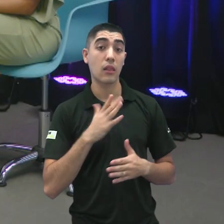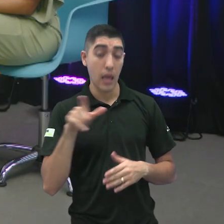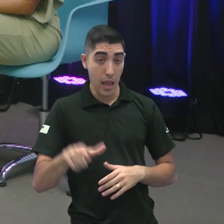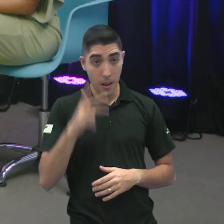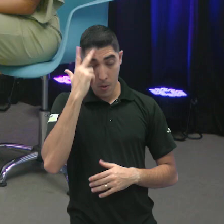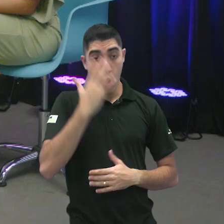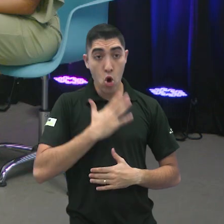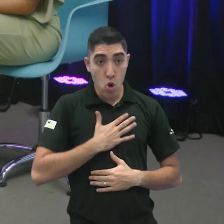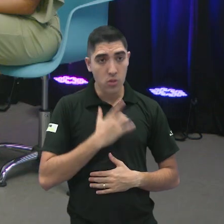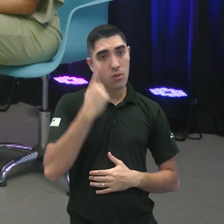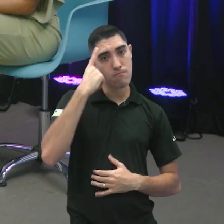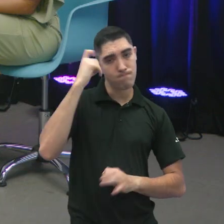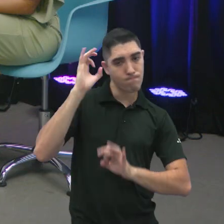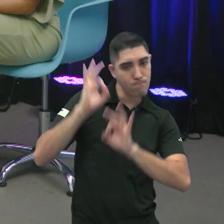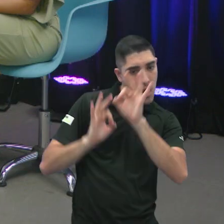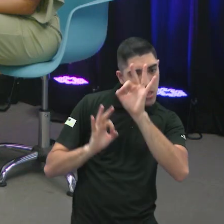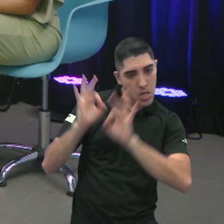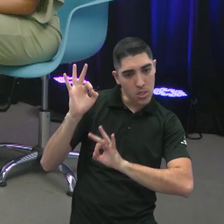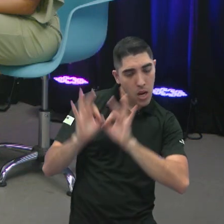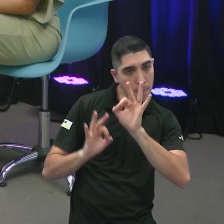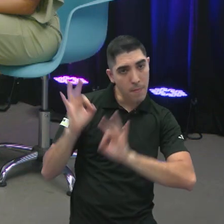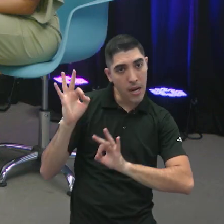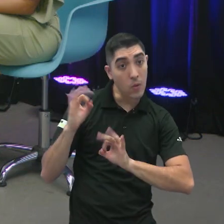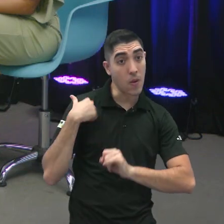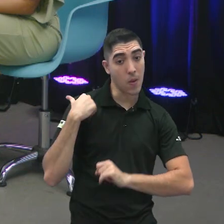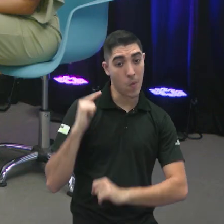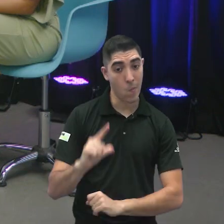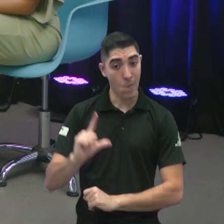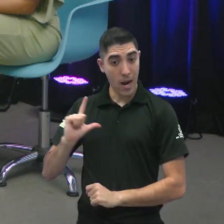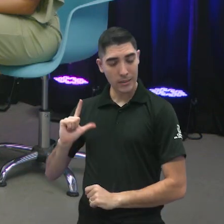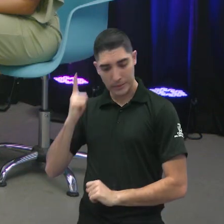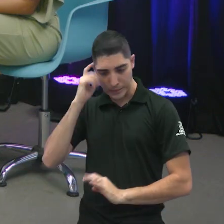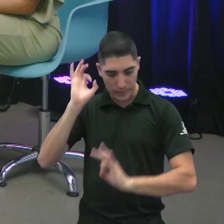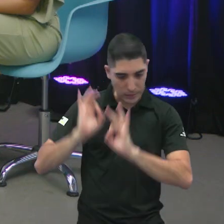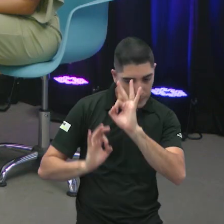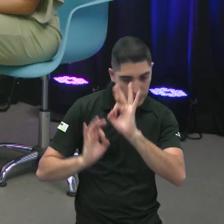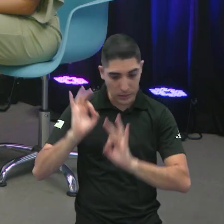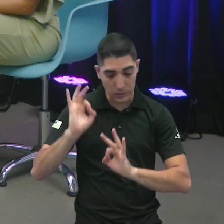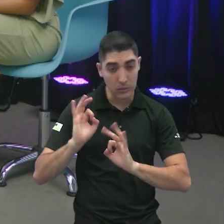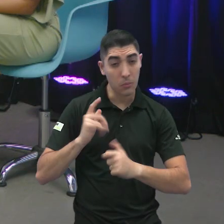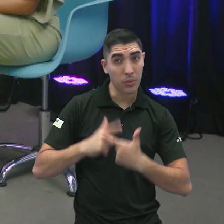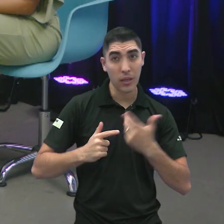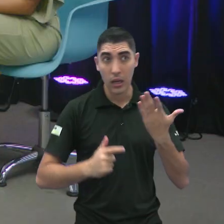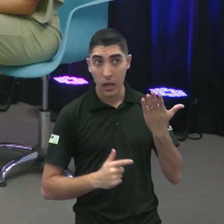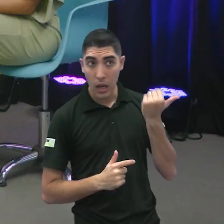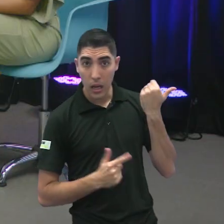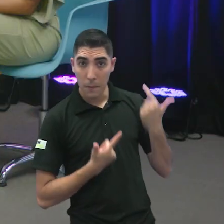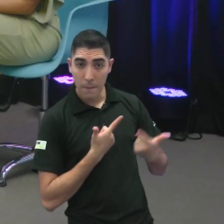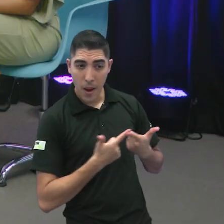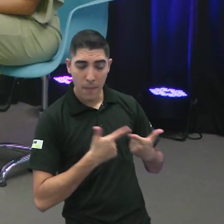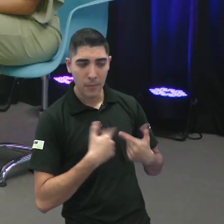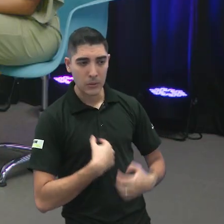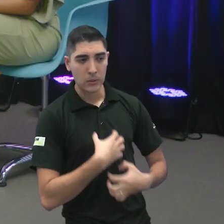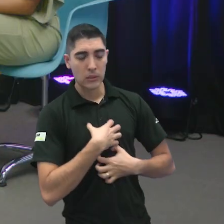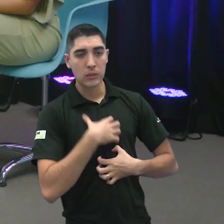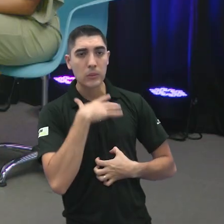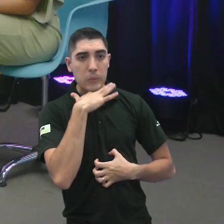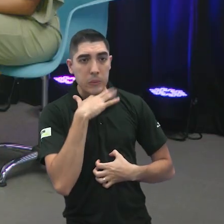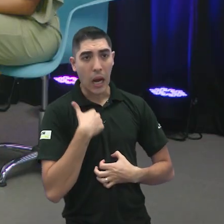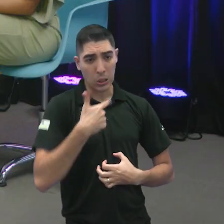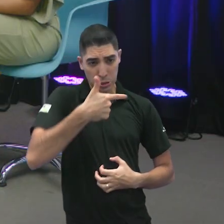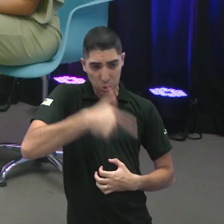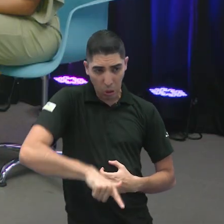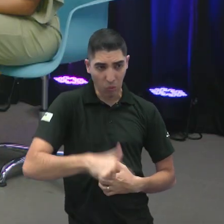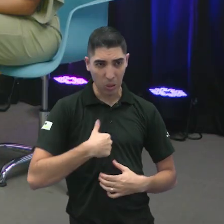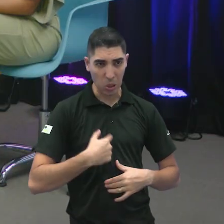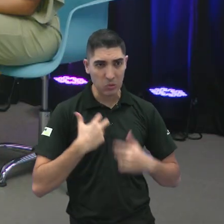planejamento, vai ser aquela pessoa que vai querer prever tudo antes que aconteça para que não dê ruim. Já deu ruim uma vez lá atrás e eu me senti muito mal, eu não quero me sentir